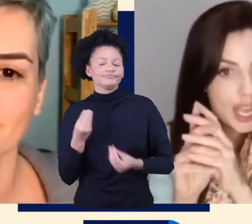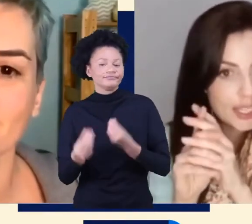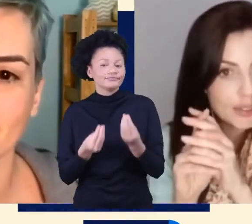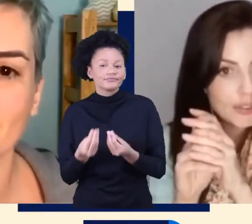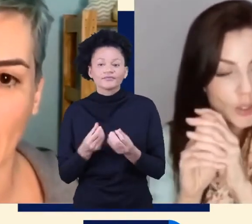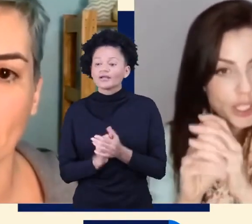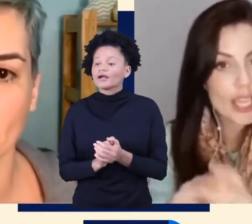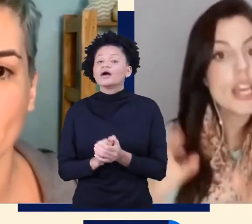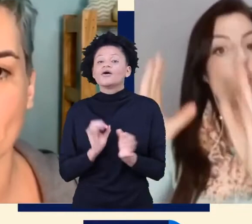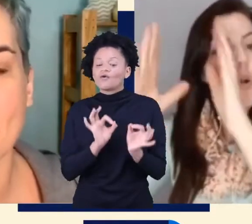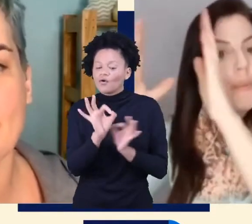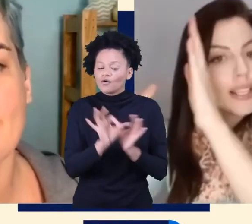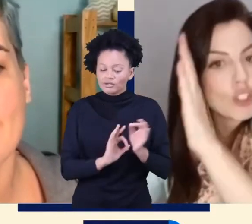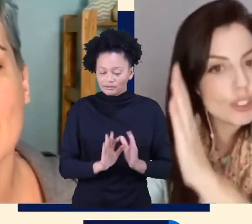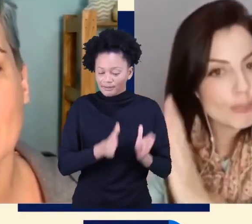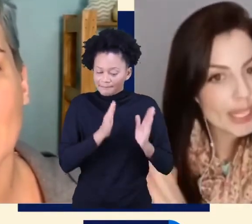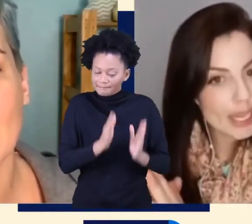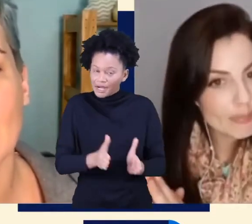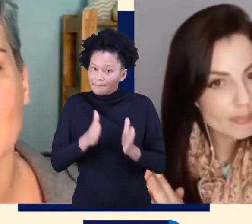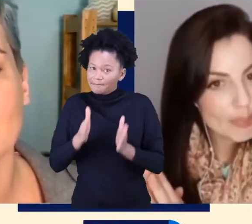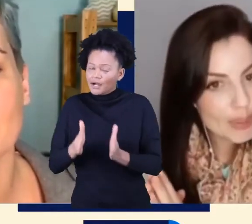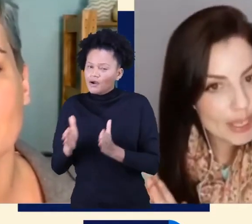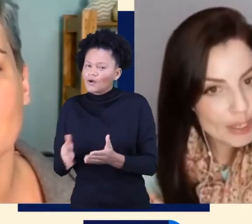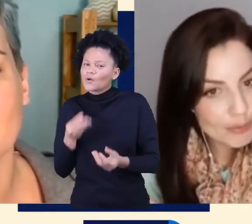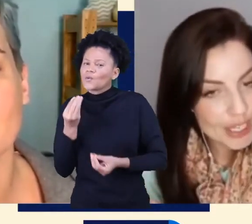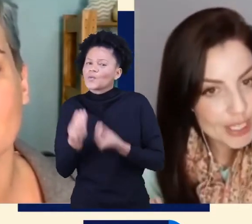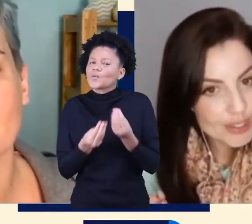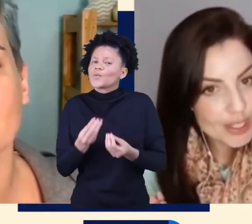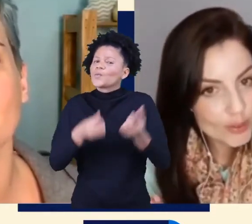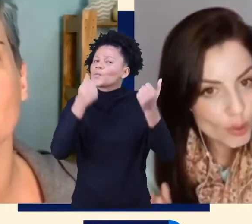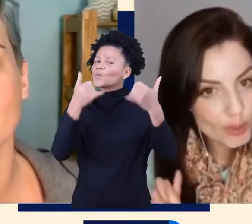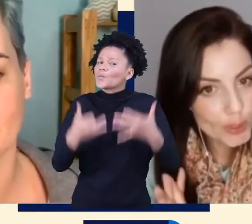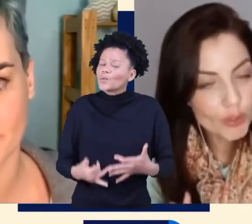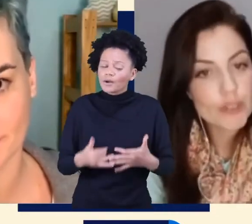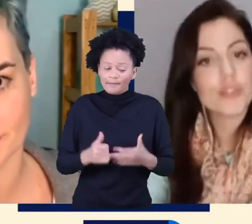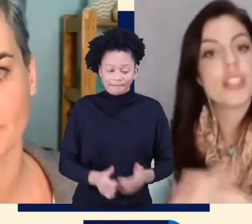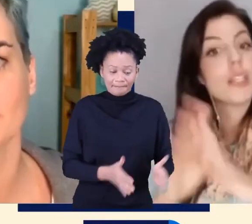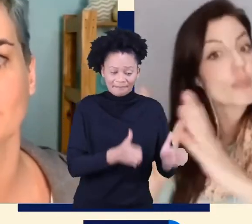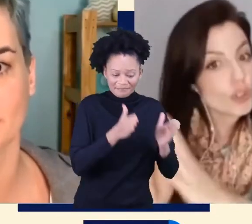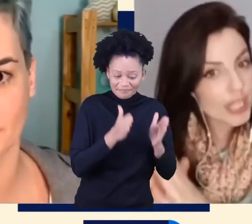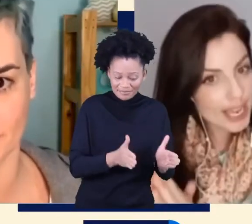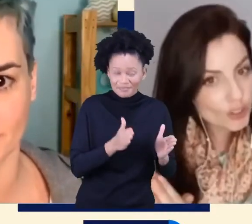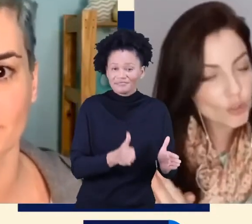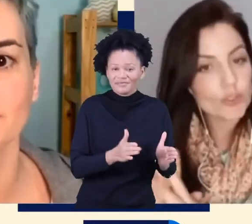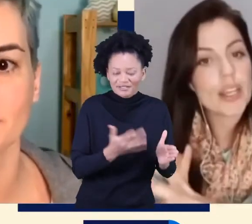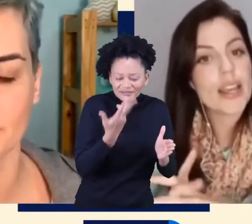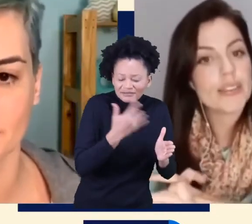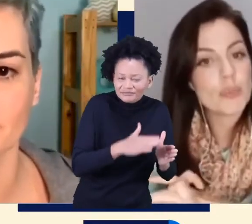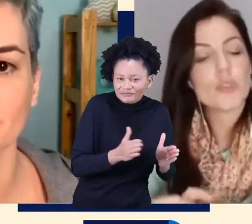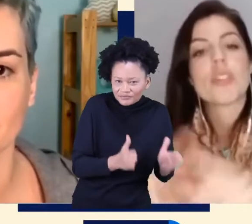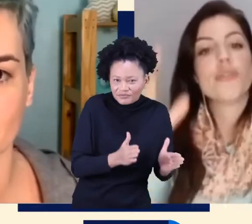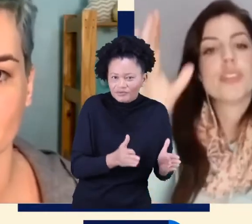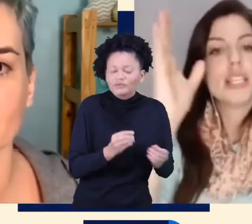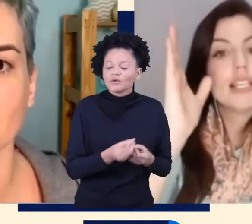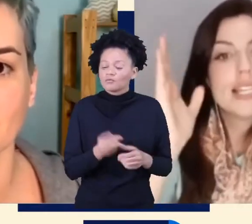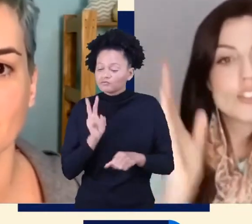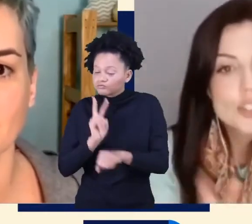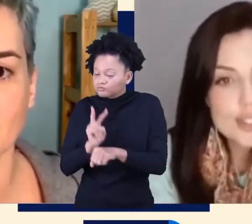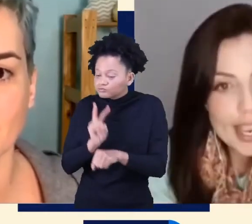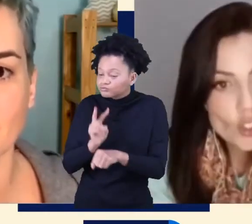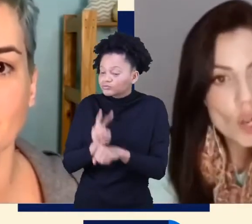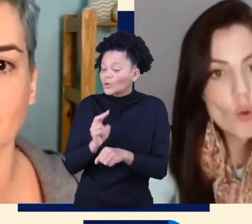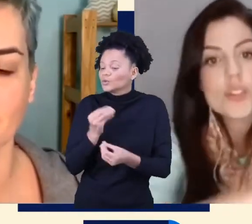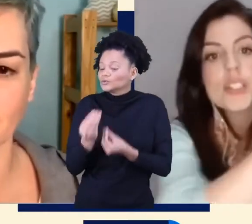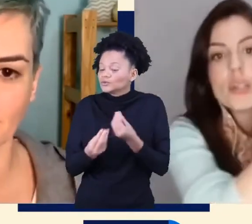faixa etária, ok? Como é que a gente explica na primeira infância sobre pornografia e protege da pornografia,